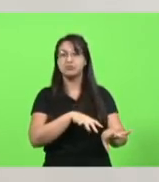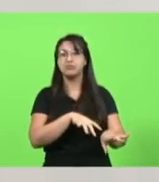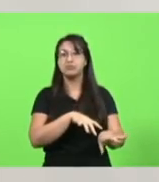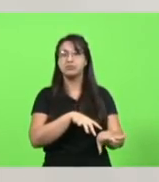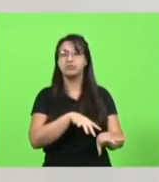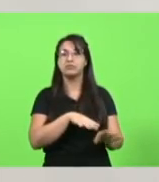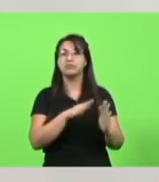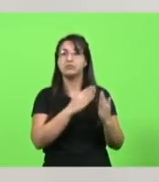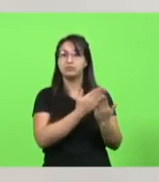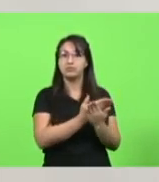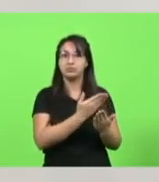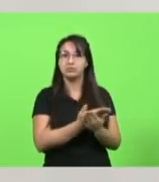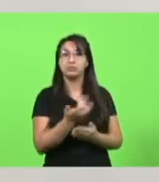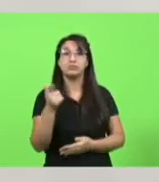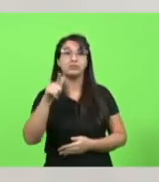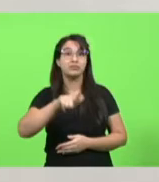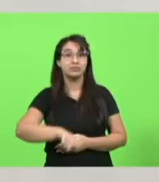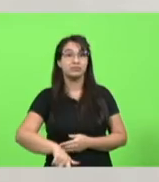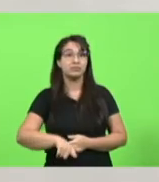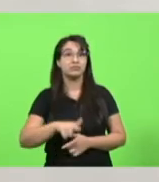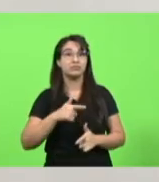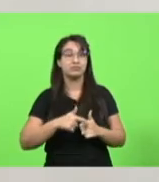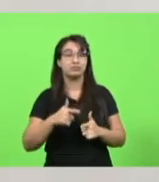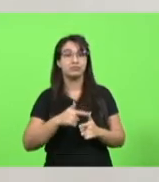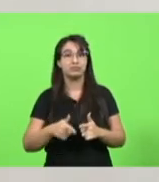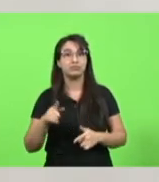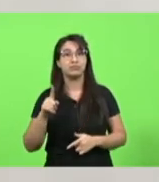ainda o agravamento do